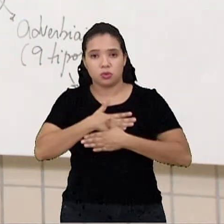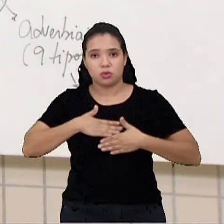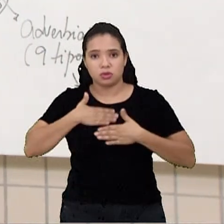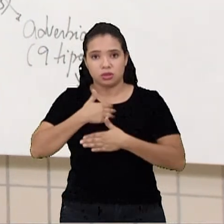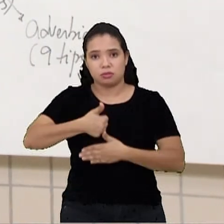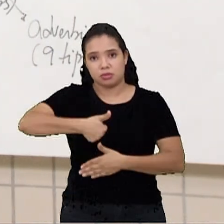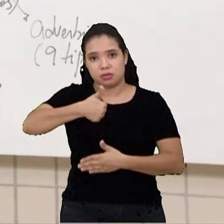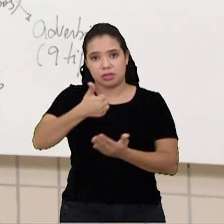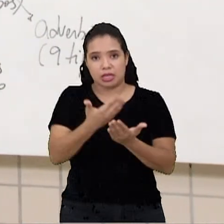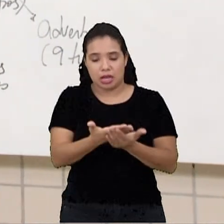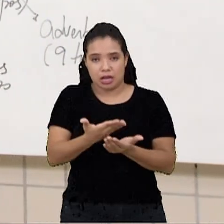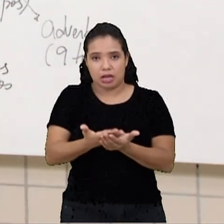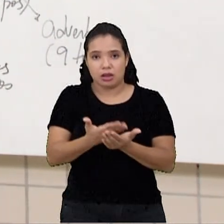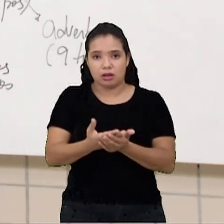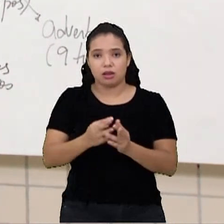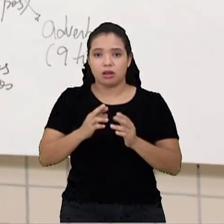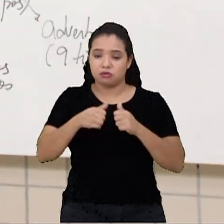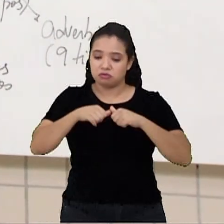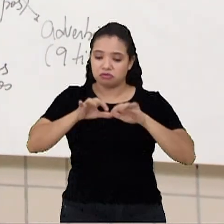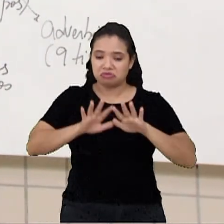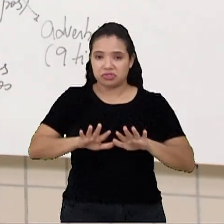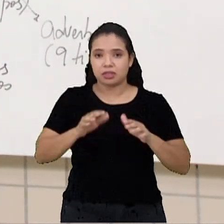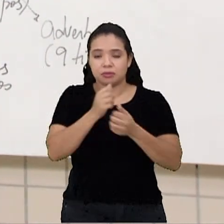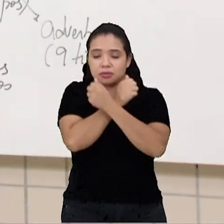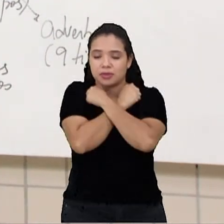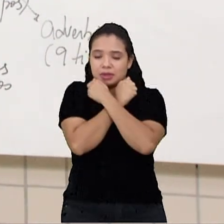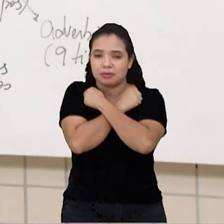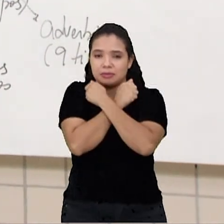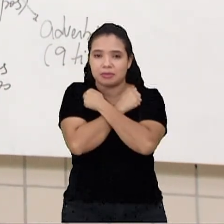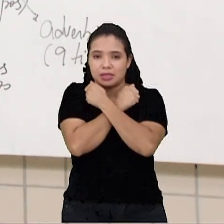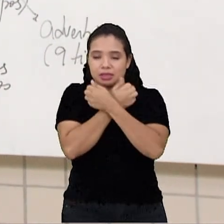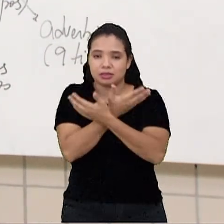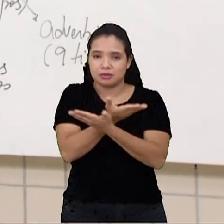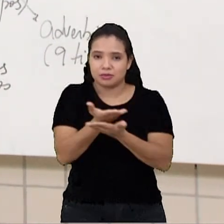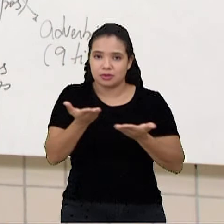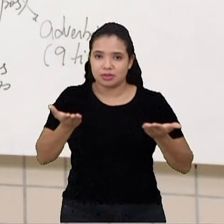primeira teleaula. Eu fico por aqui. Um abraço virtual